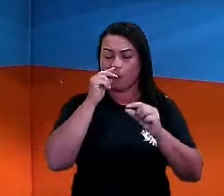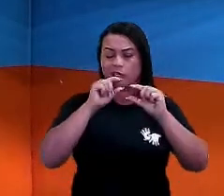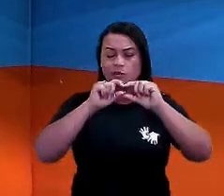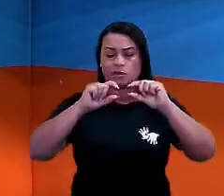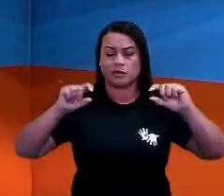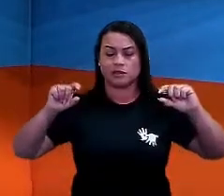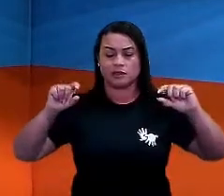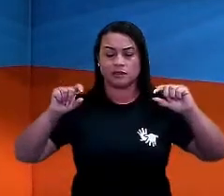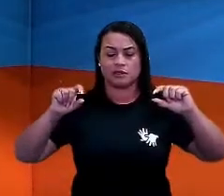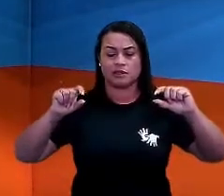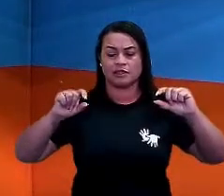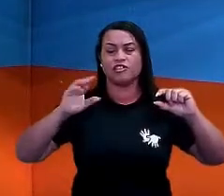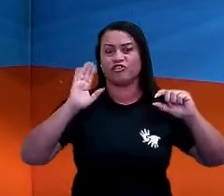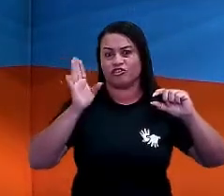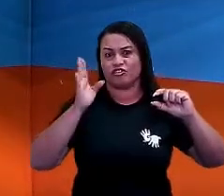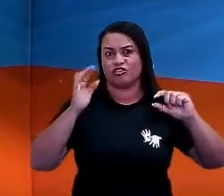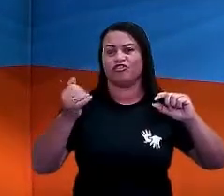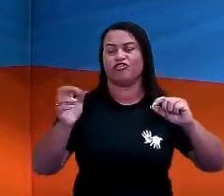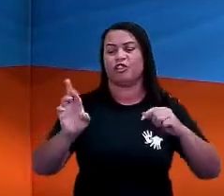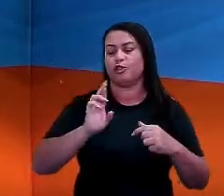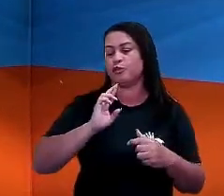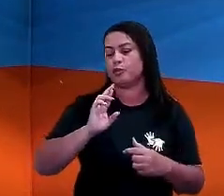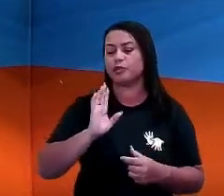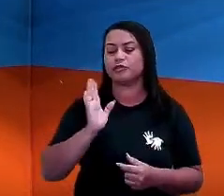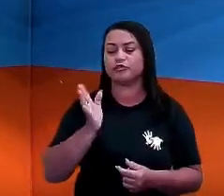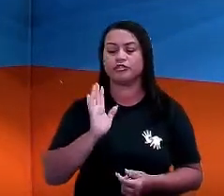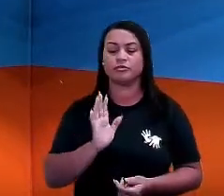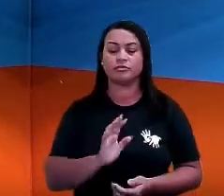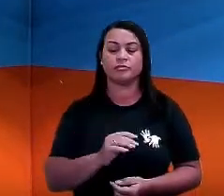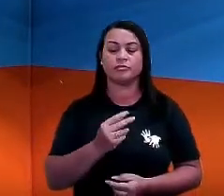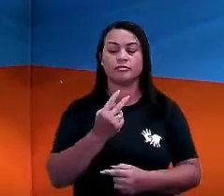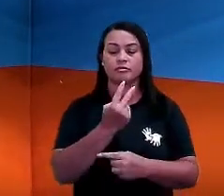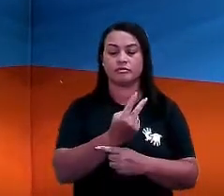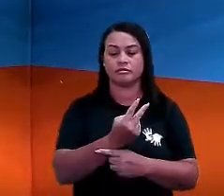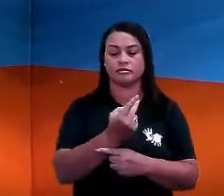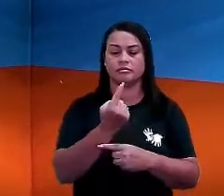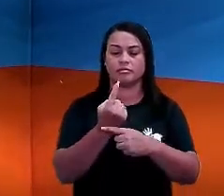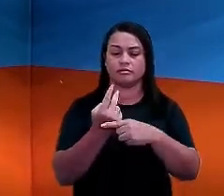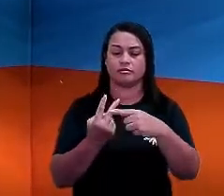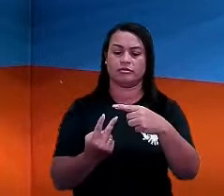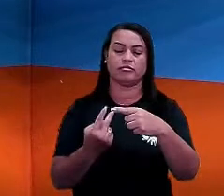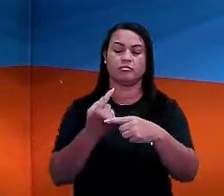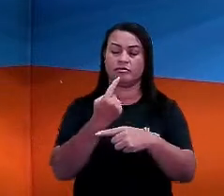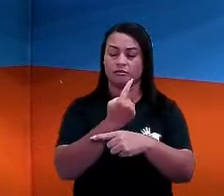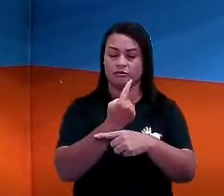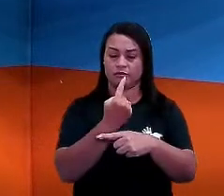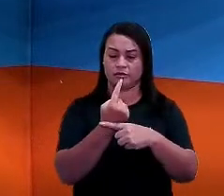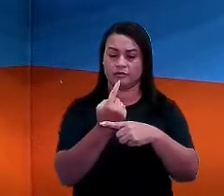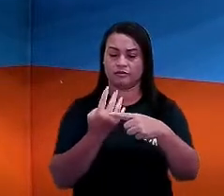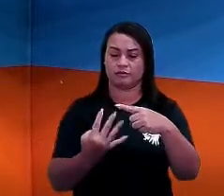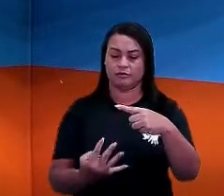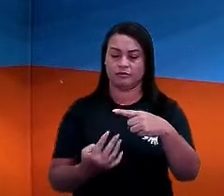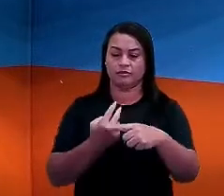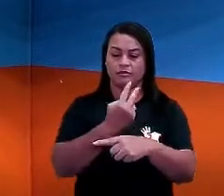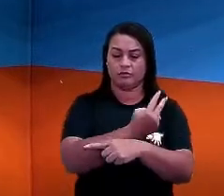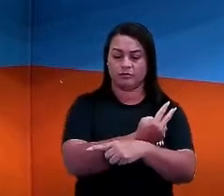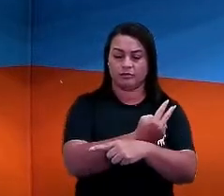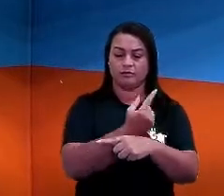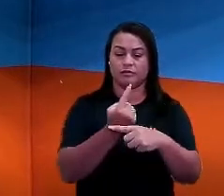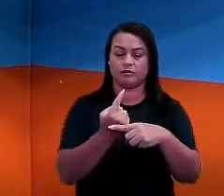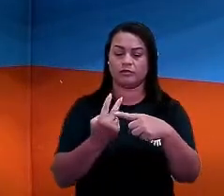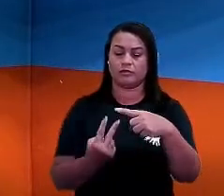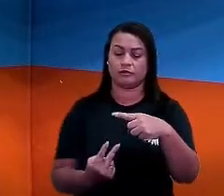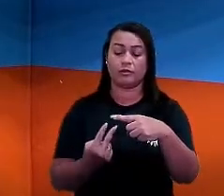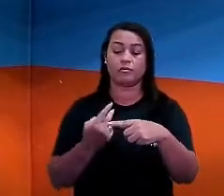probleminha ele já nos dá a resposta, né? 2 inteiros mais 1/4. Agora, a gente vai